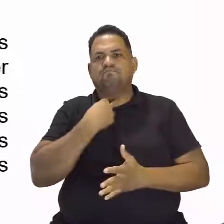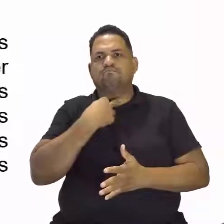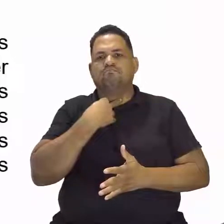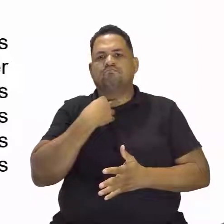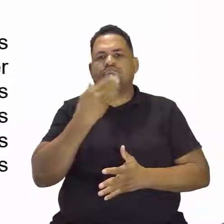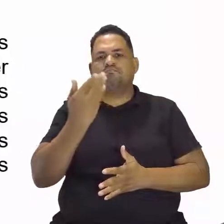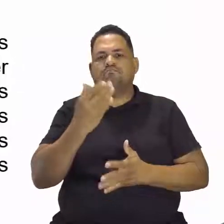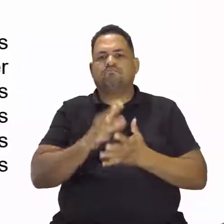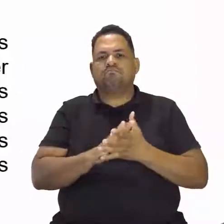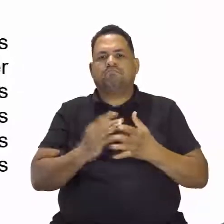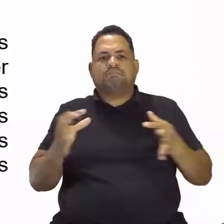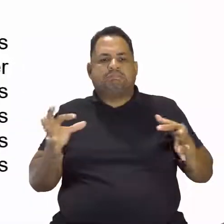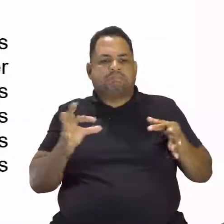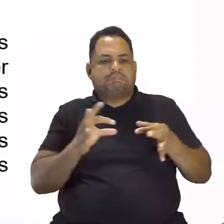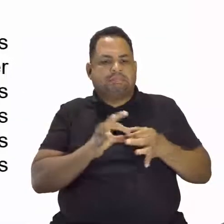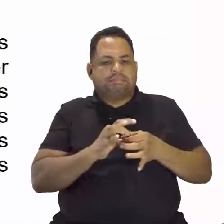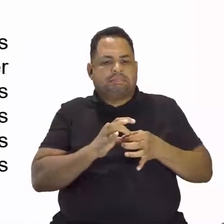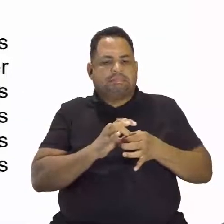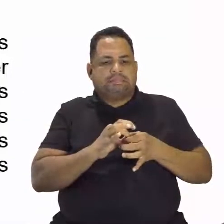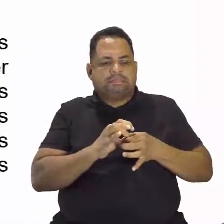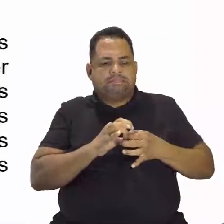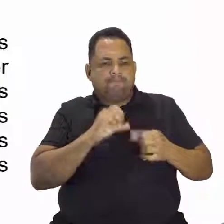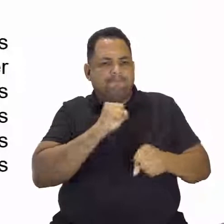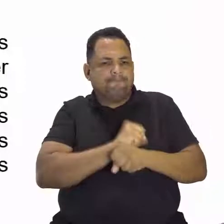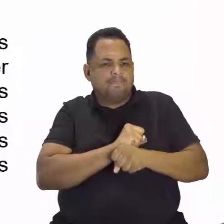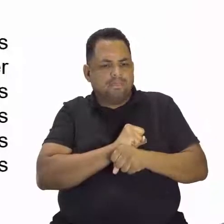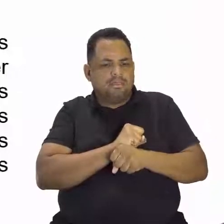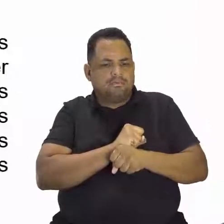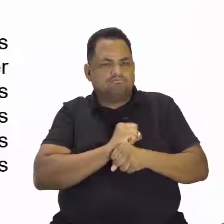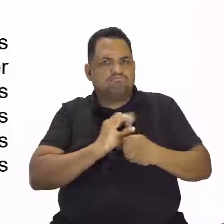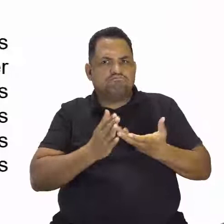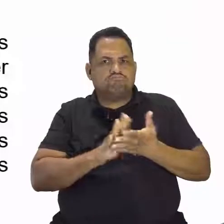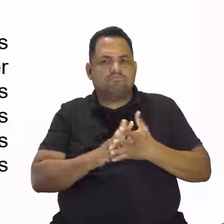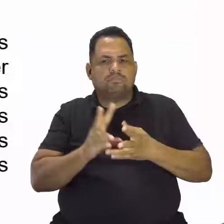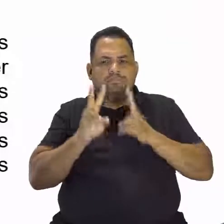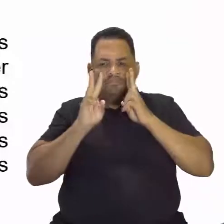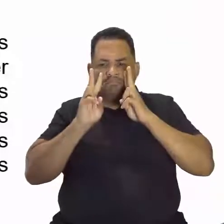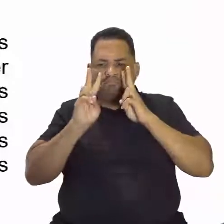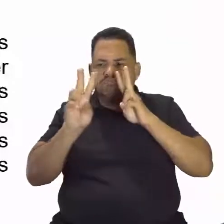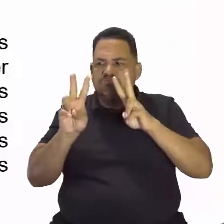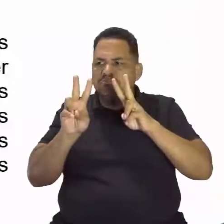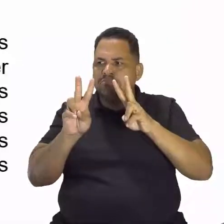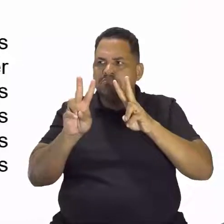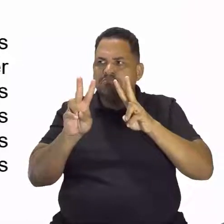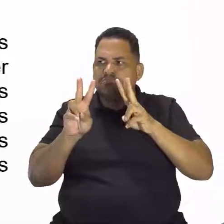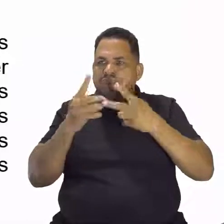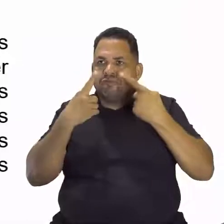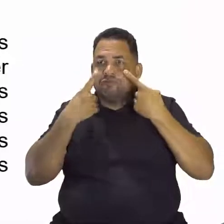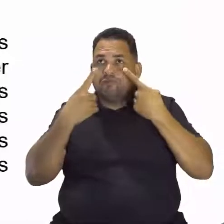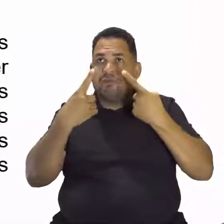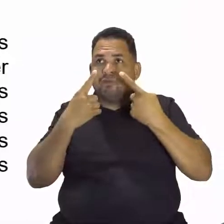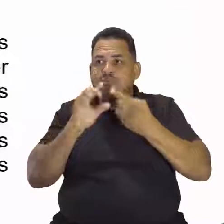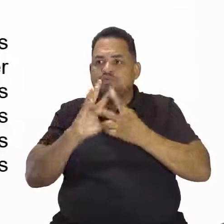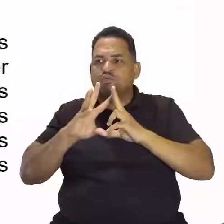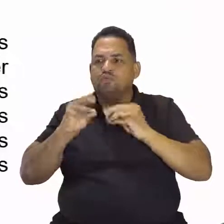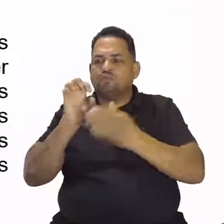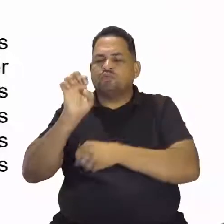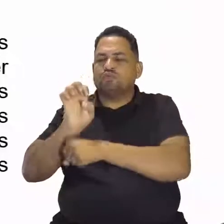ficar preso ali a tratar todos esses estados como se fossem um estado